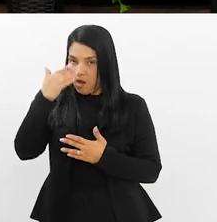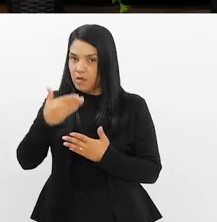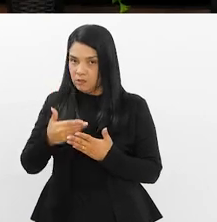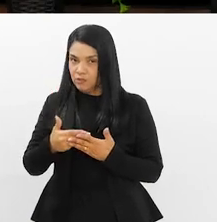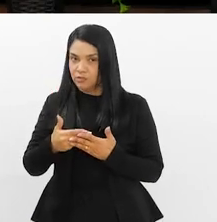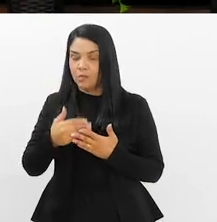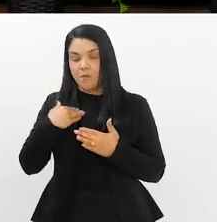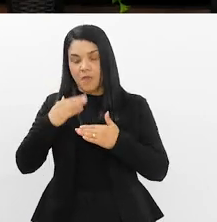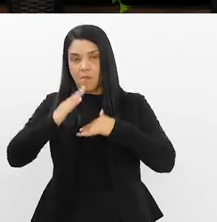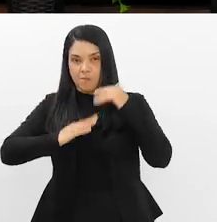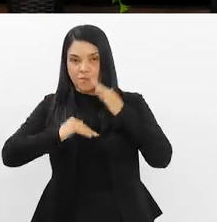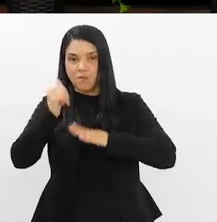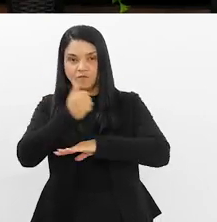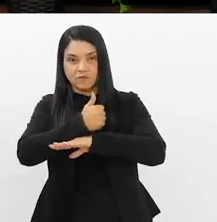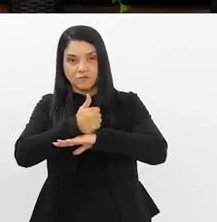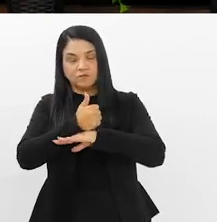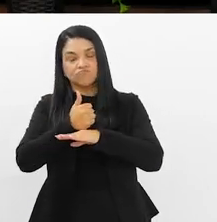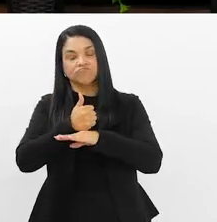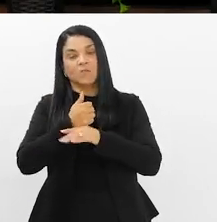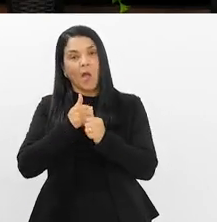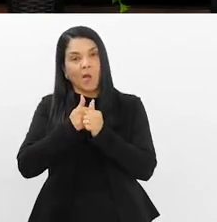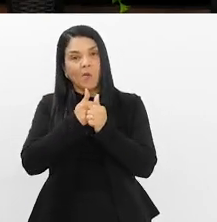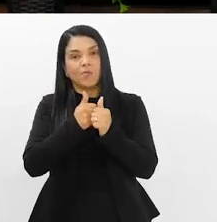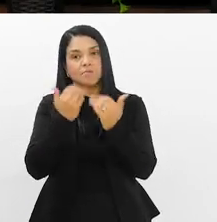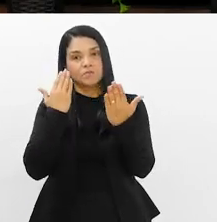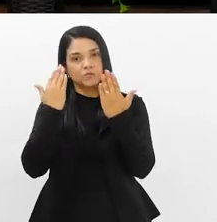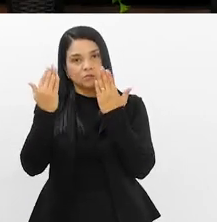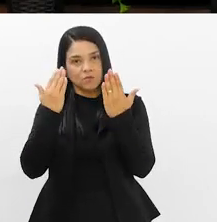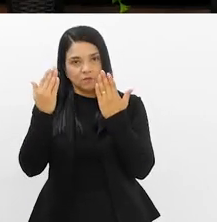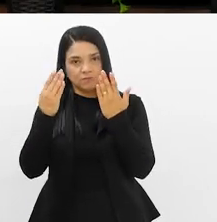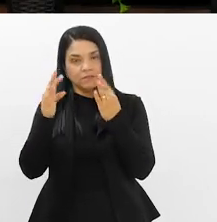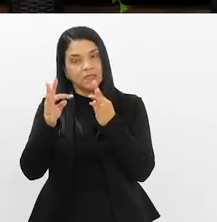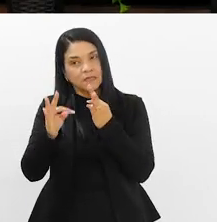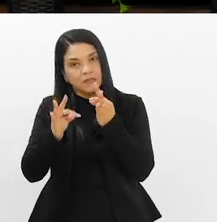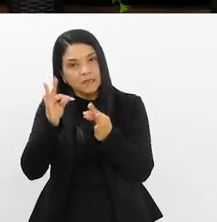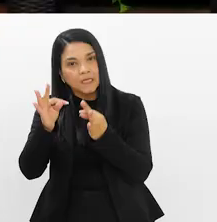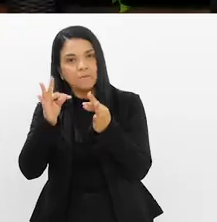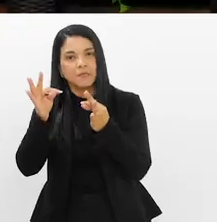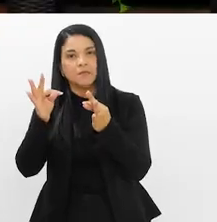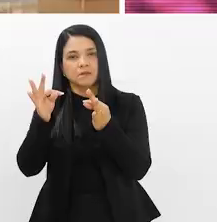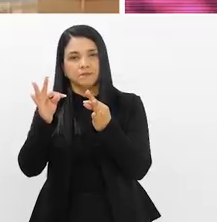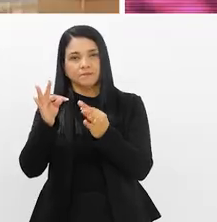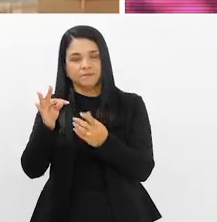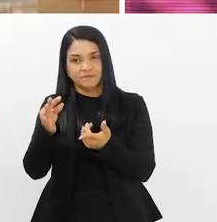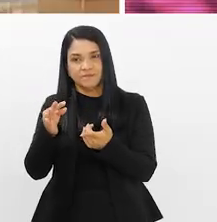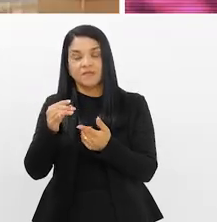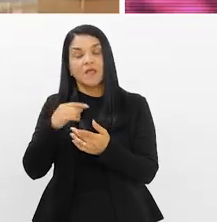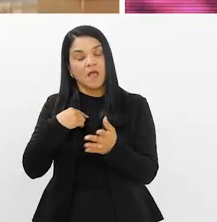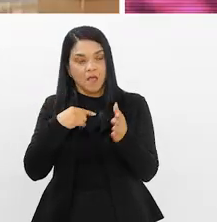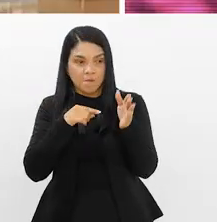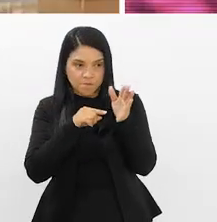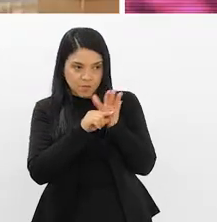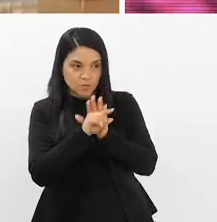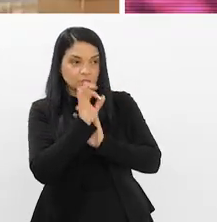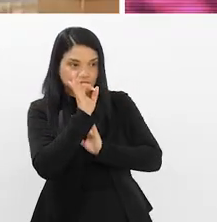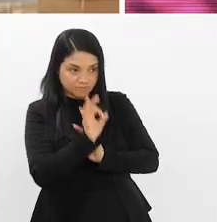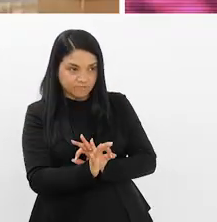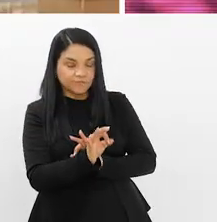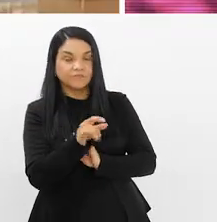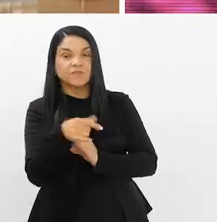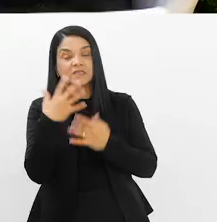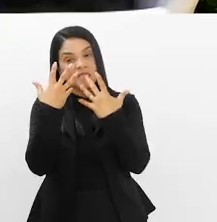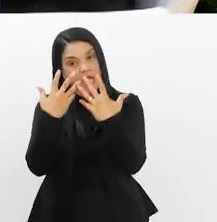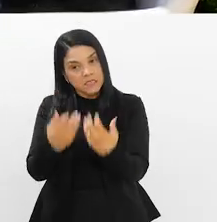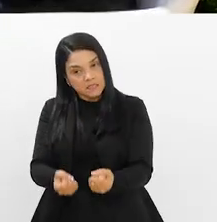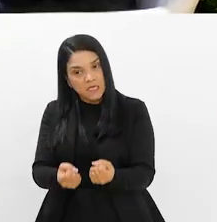eu acredito, né? Não é à toa que é a minha profissão, um acompanhamento com psicólogo, esteja em terapia. Pergunta foi justamente